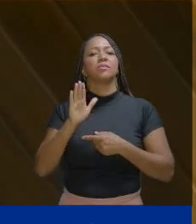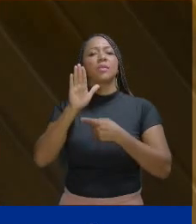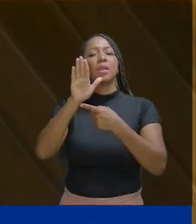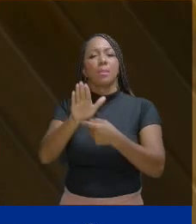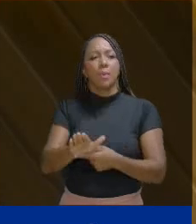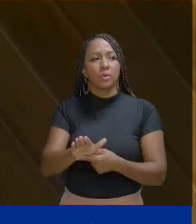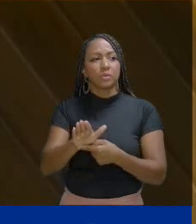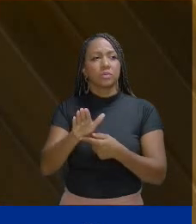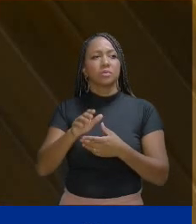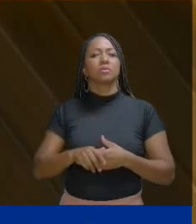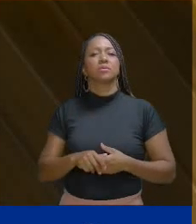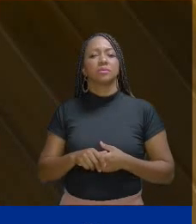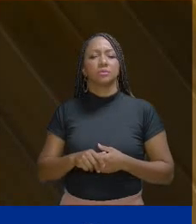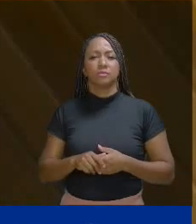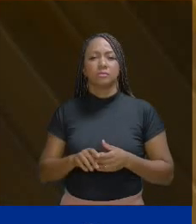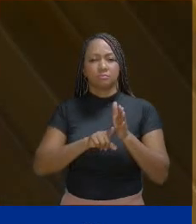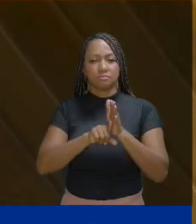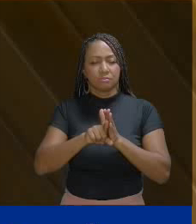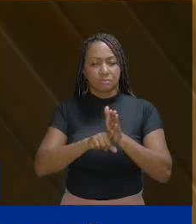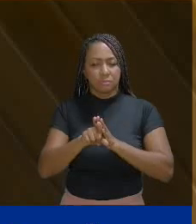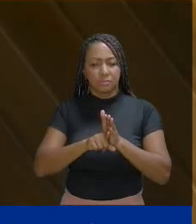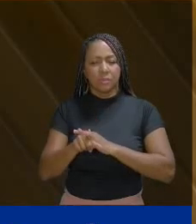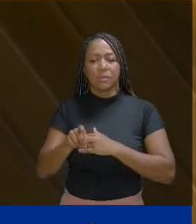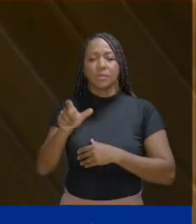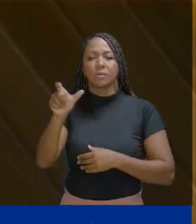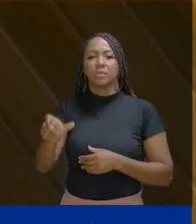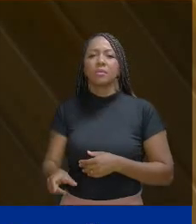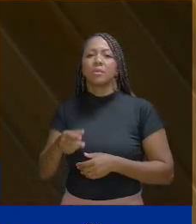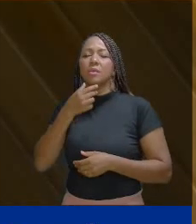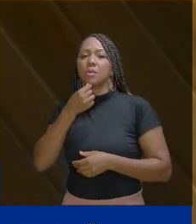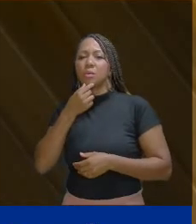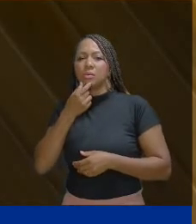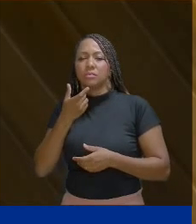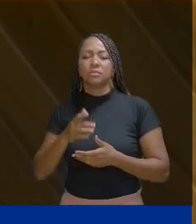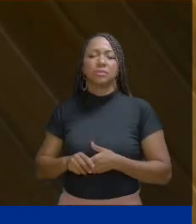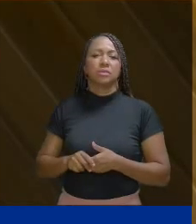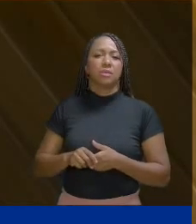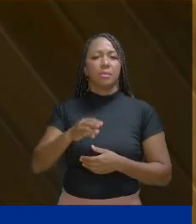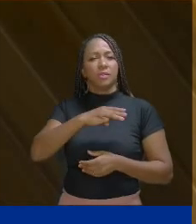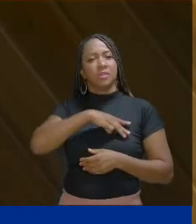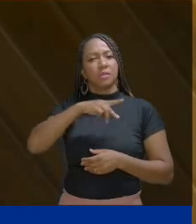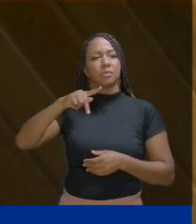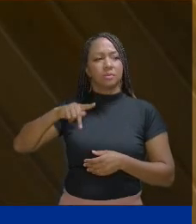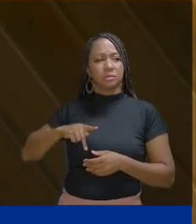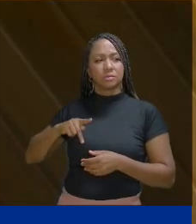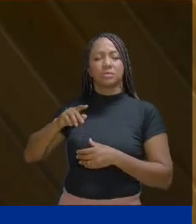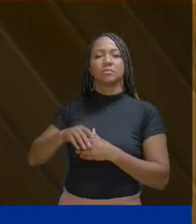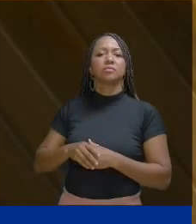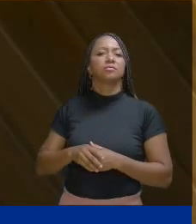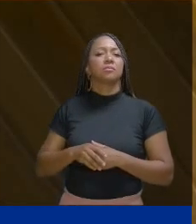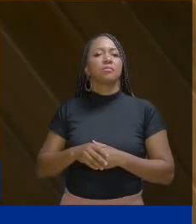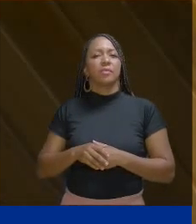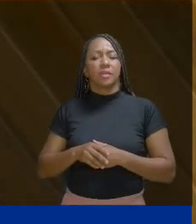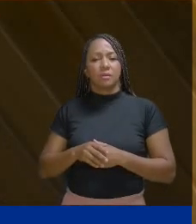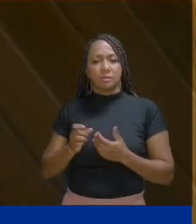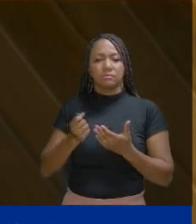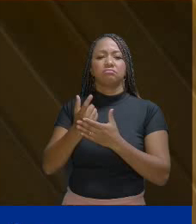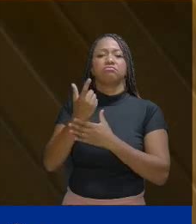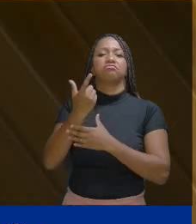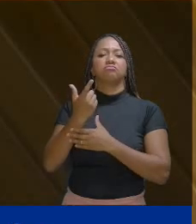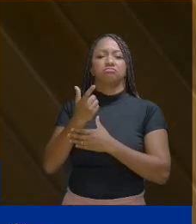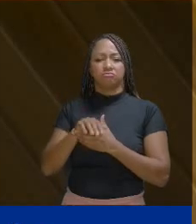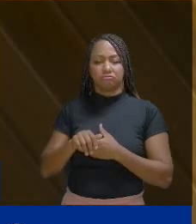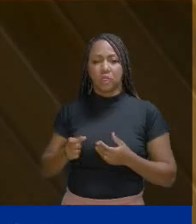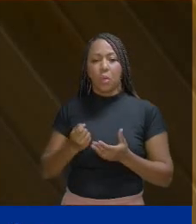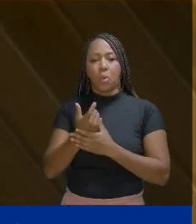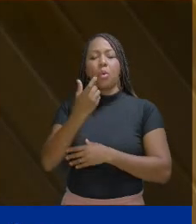revelou expressões utilizadas pelo investigado Júlio César que, segundo o MPE, sugerem a prática de captação ilícita